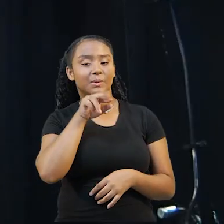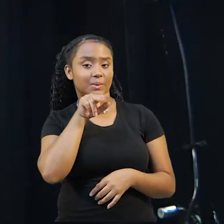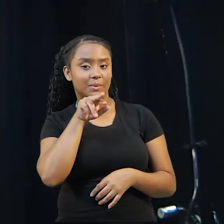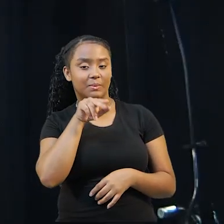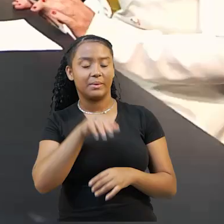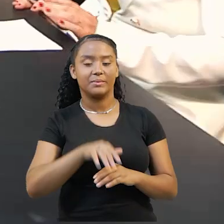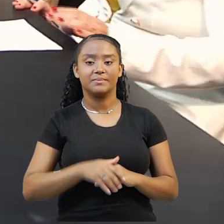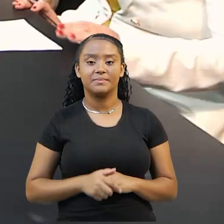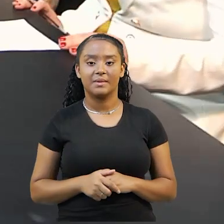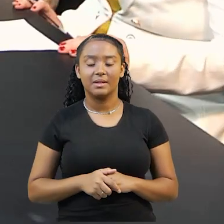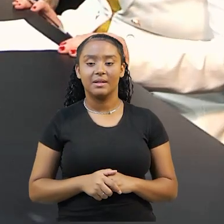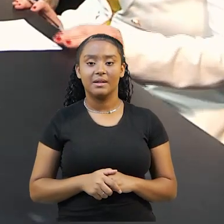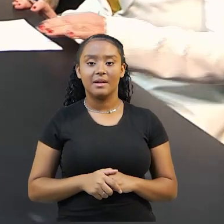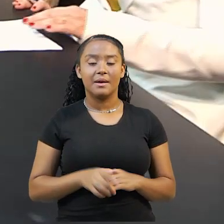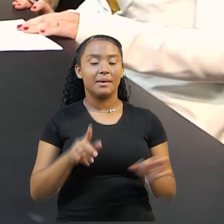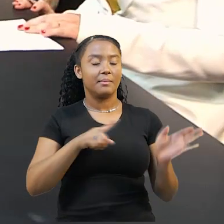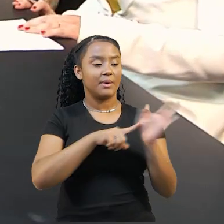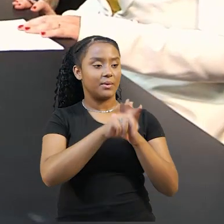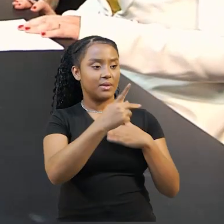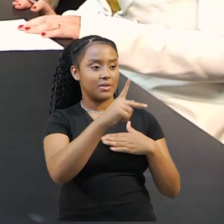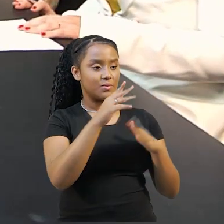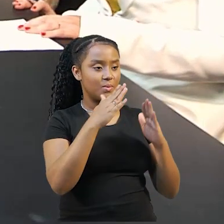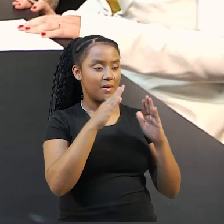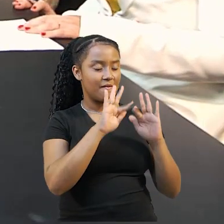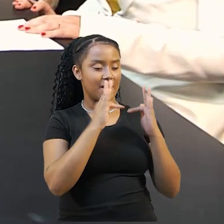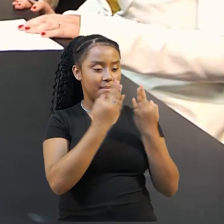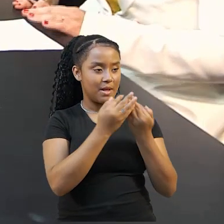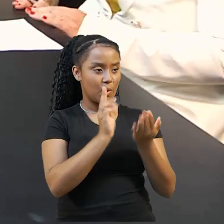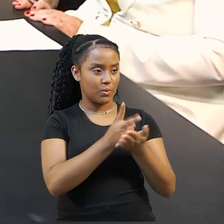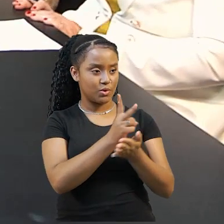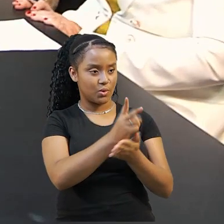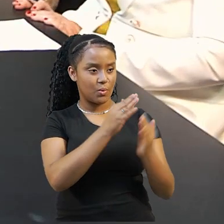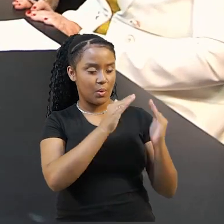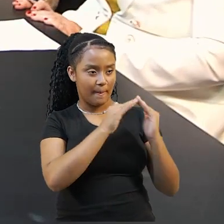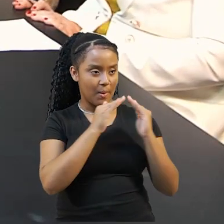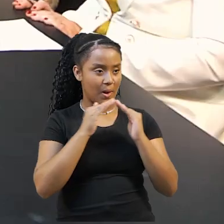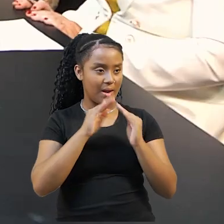A sua família ainda mora em Belo Horizonte, Catarina? Não, hoje em dia está